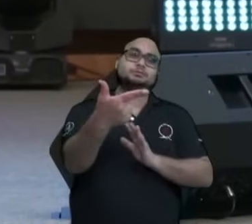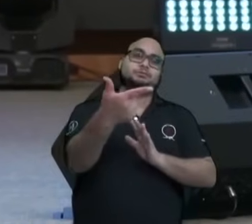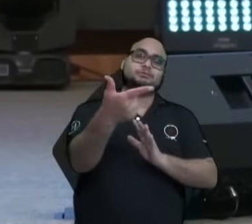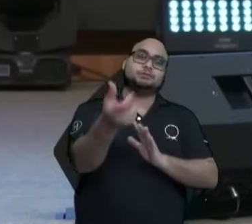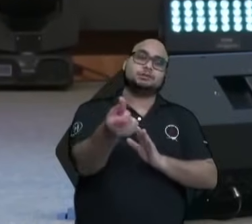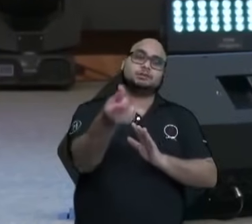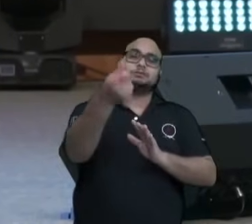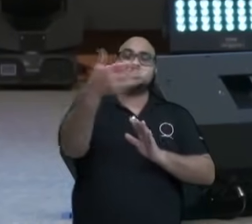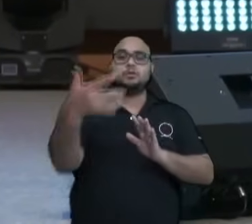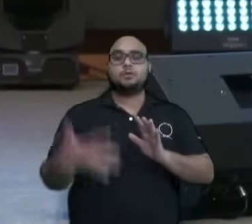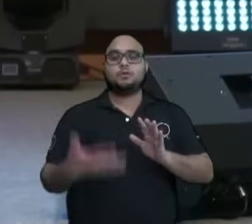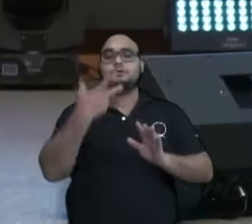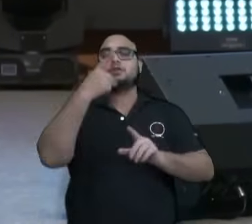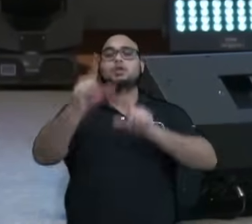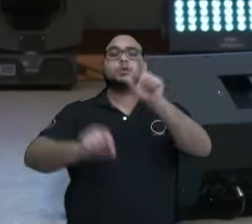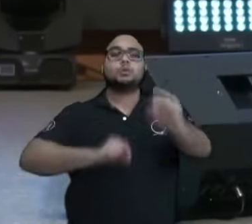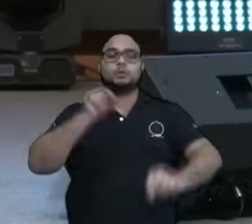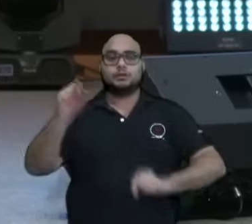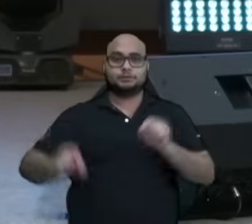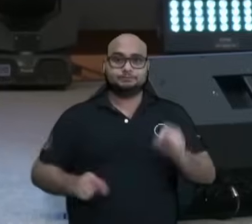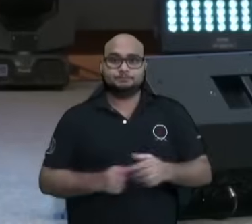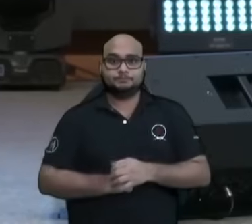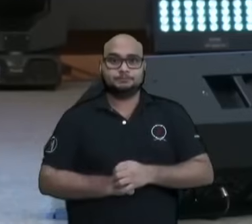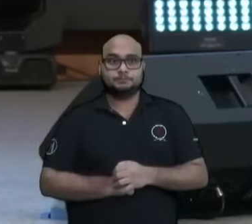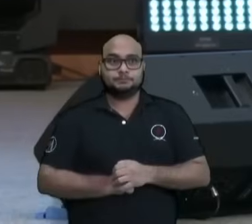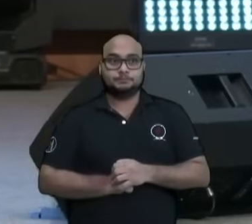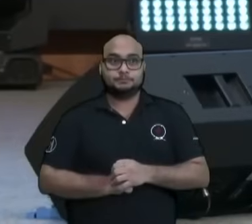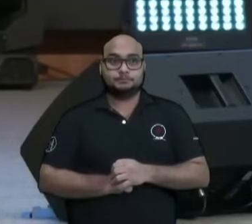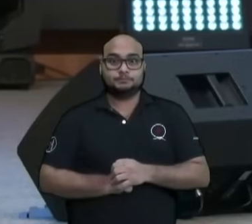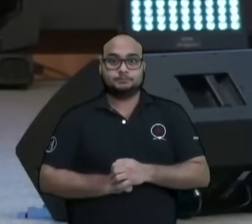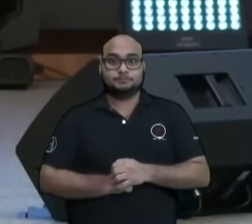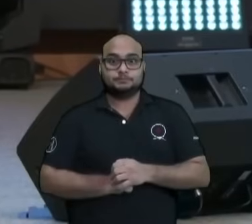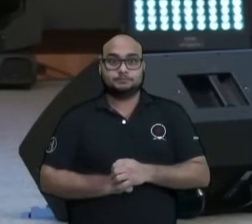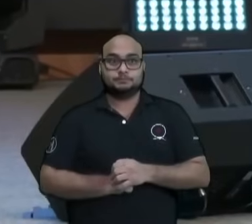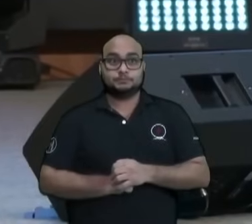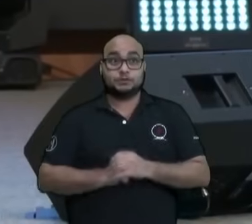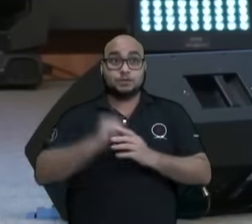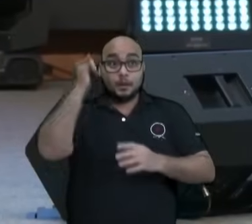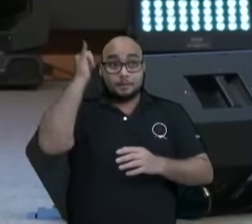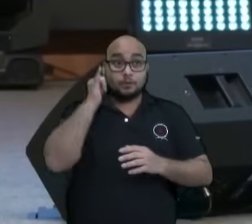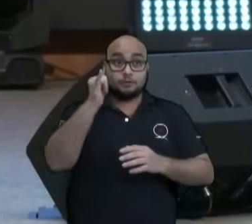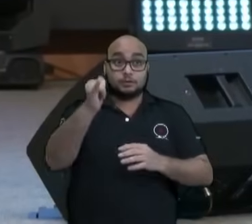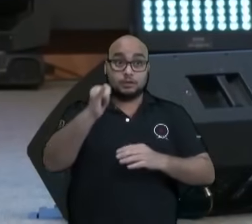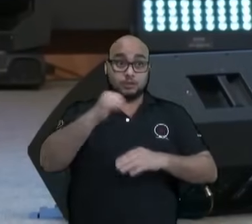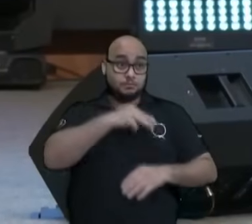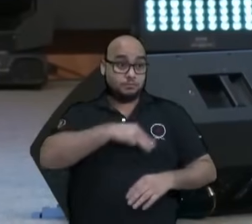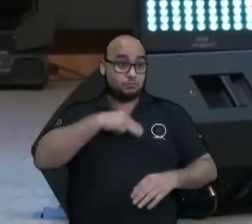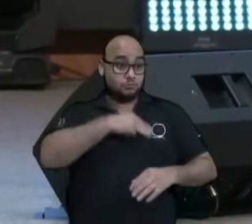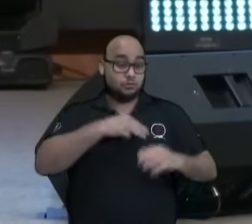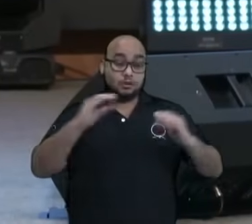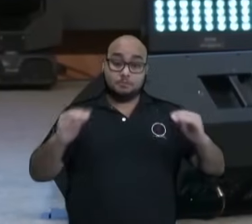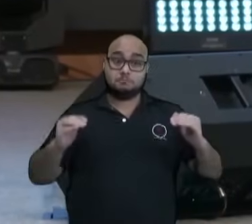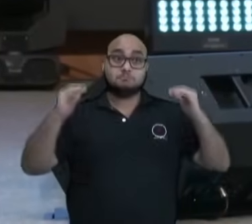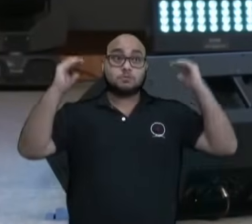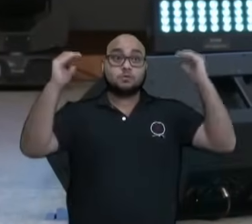Jesus disz assim não há profeta Ministério maior do que o de